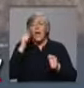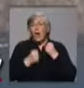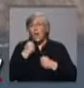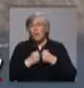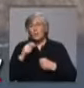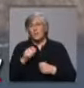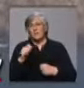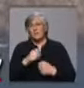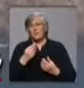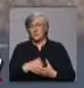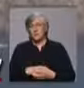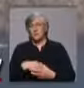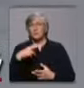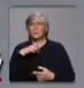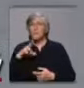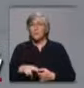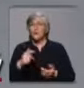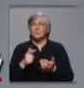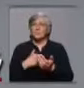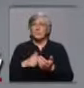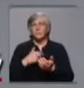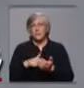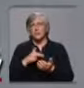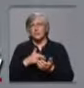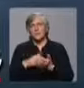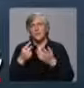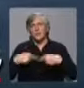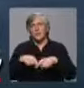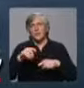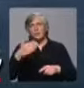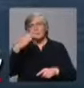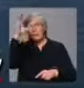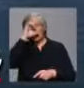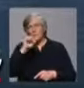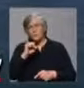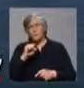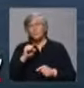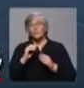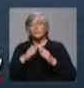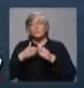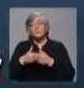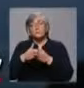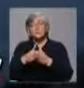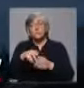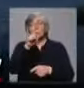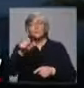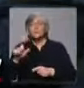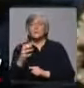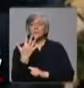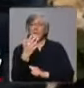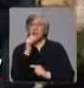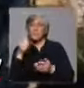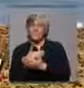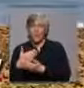Em Portugal, a família ainda espera pela reunião já pedida com o primeiro-ministro. No naufrágio do arrastão morreram 5 pessoas.